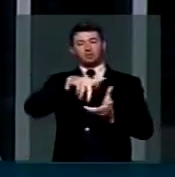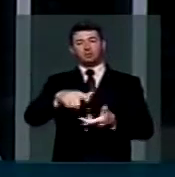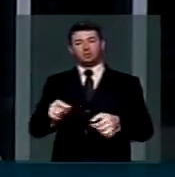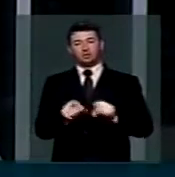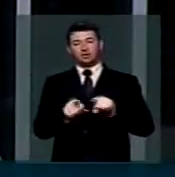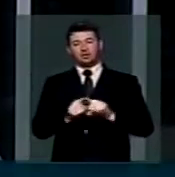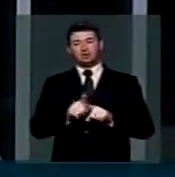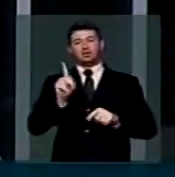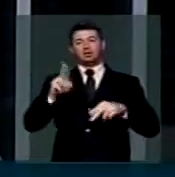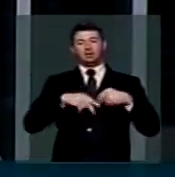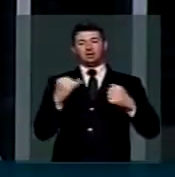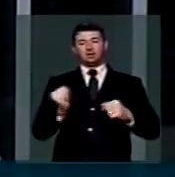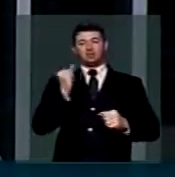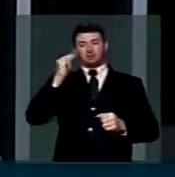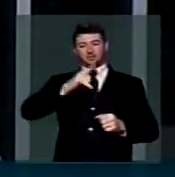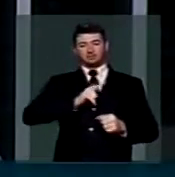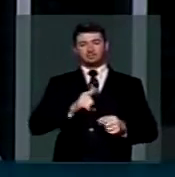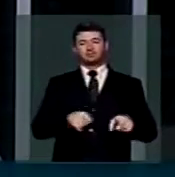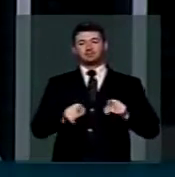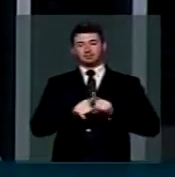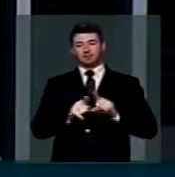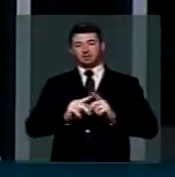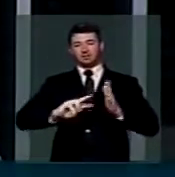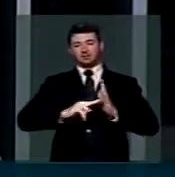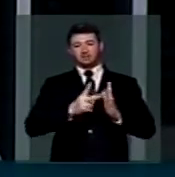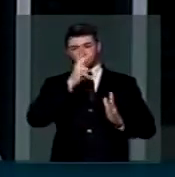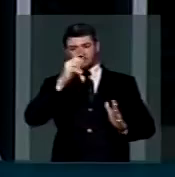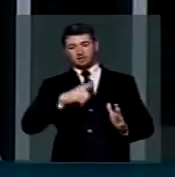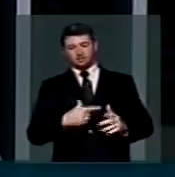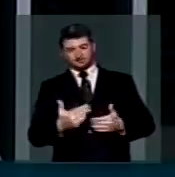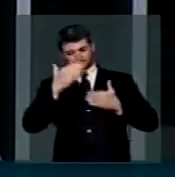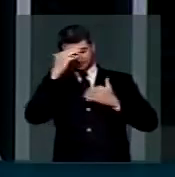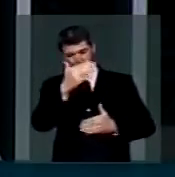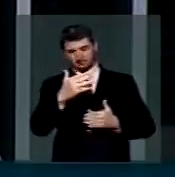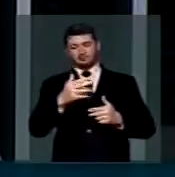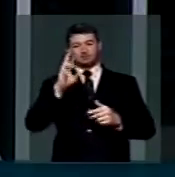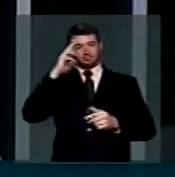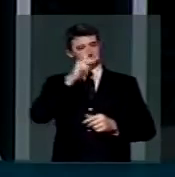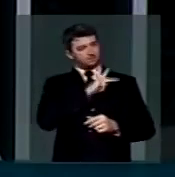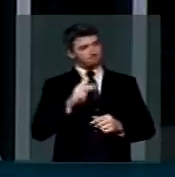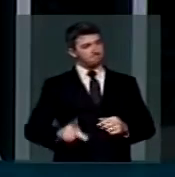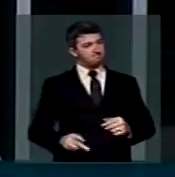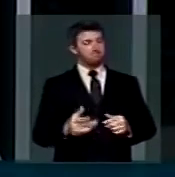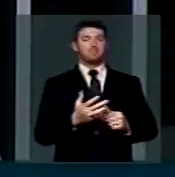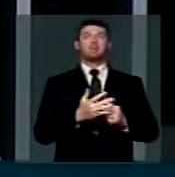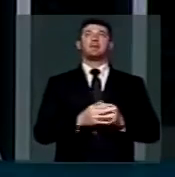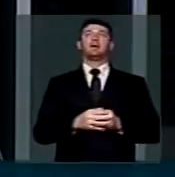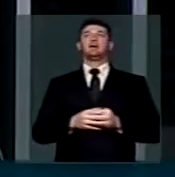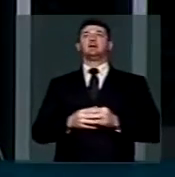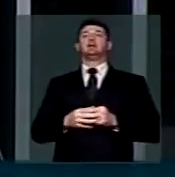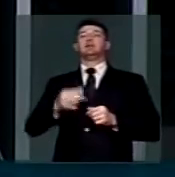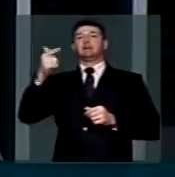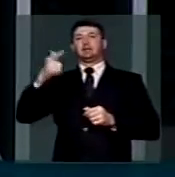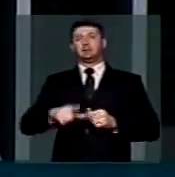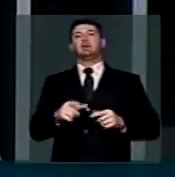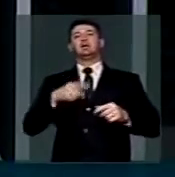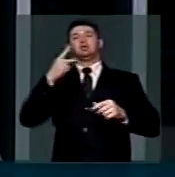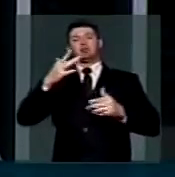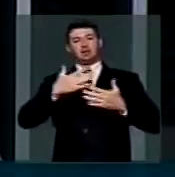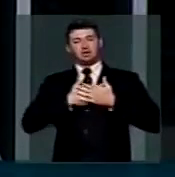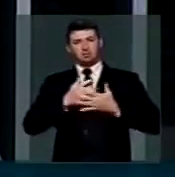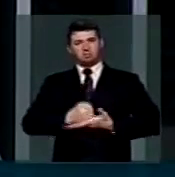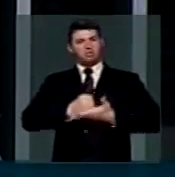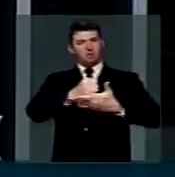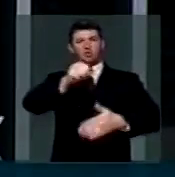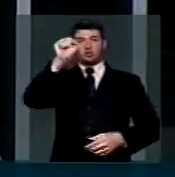internacionalmente pela sua importância e pelo seu significado. Agradeço a atenção, senhor presidente, e mais uma vez manifesto aqui o